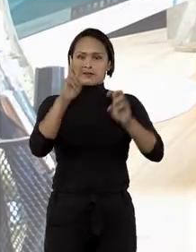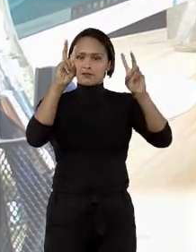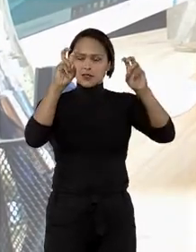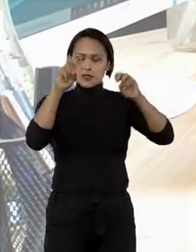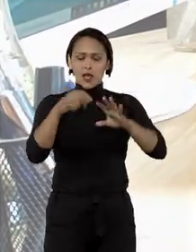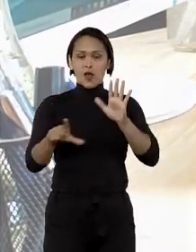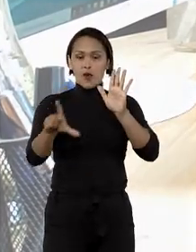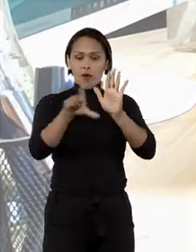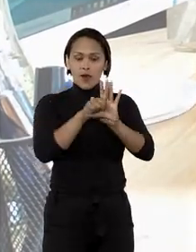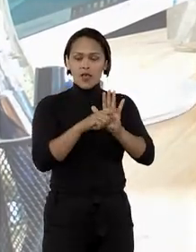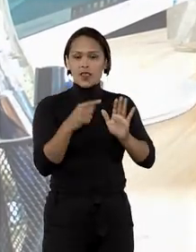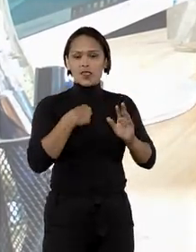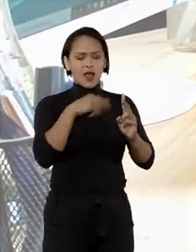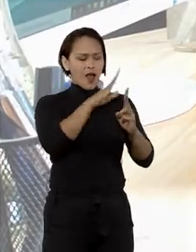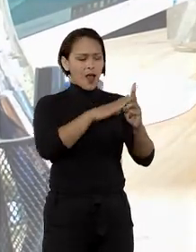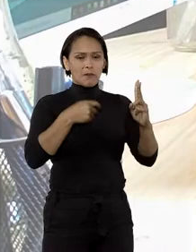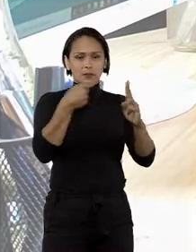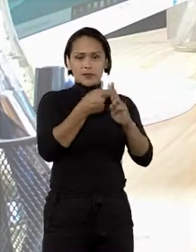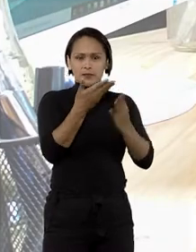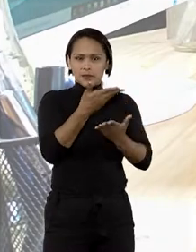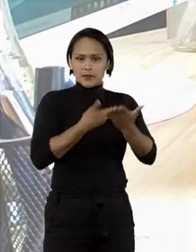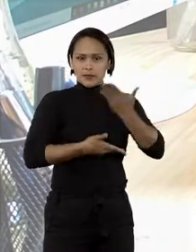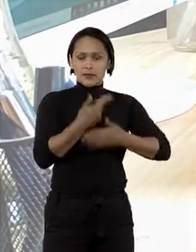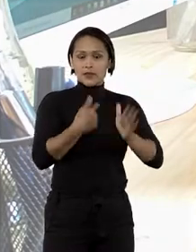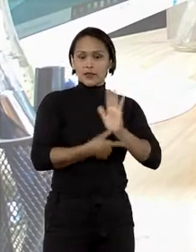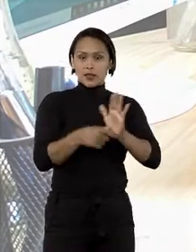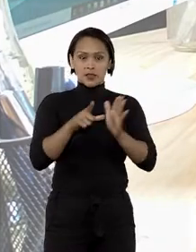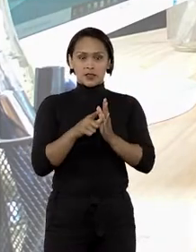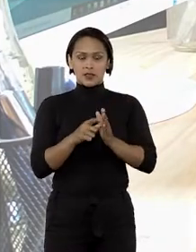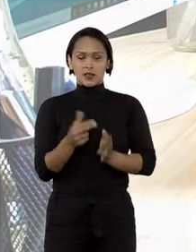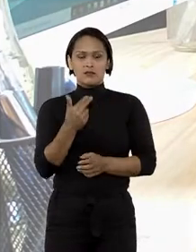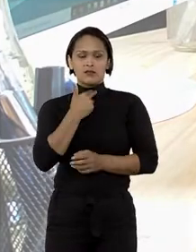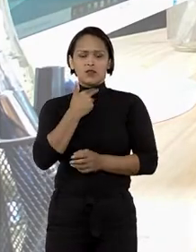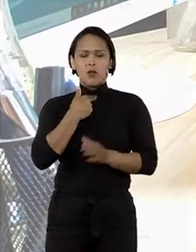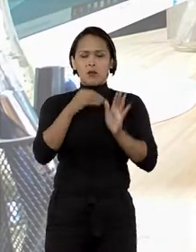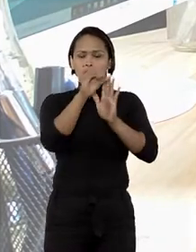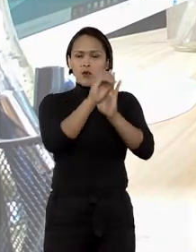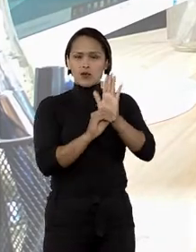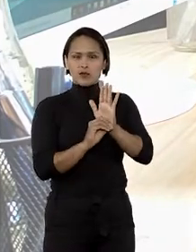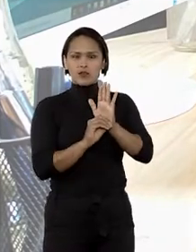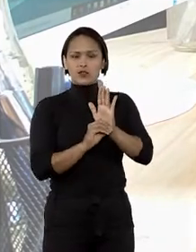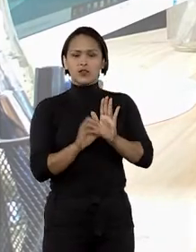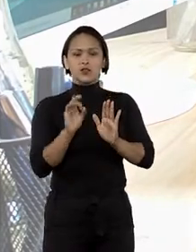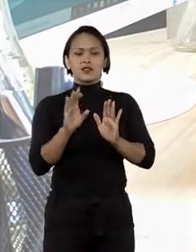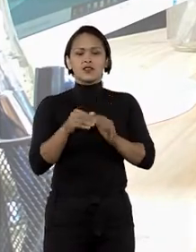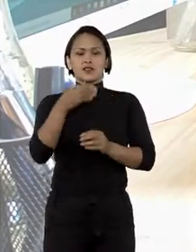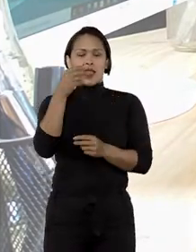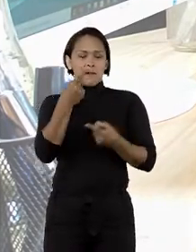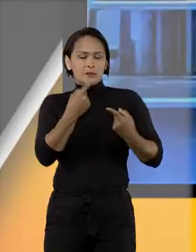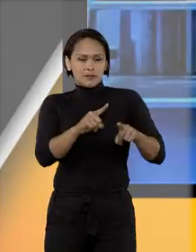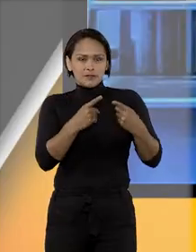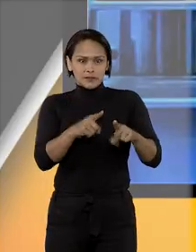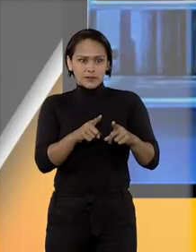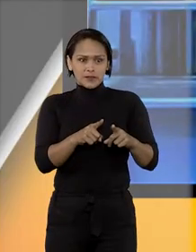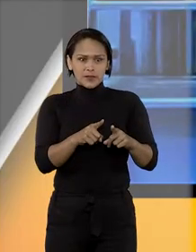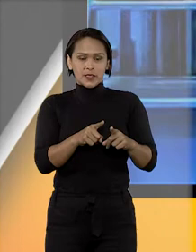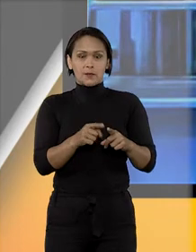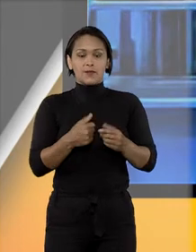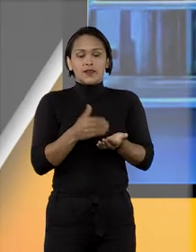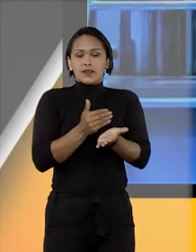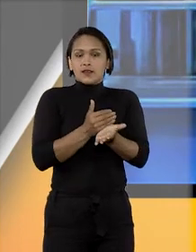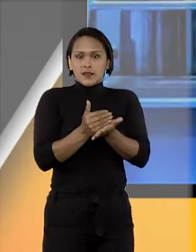exige a iniciativa da parte envolvida. Ele não pode agir de ofício, ou seja, sem provocação.